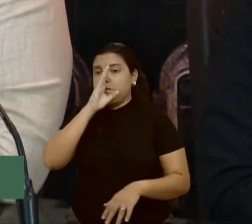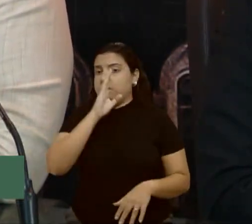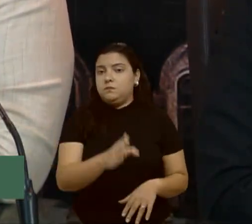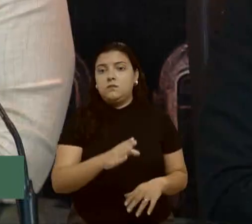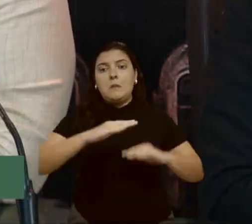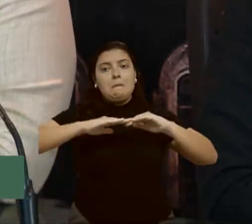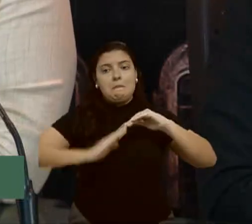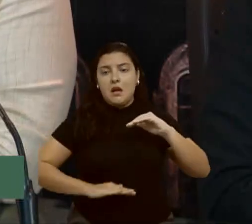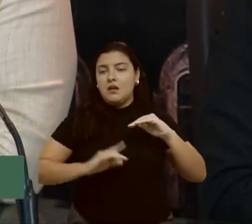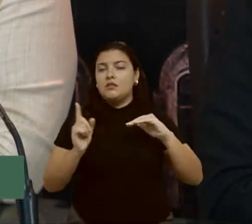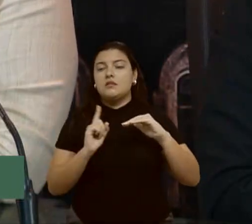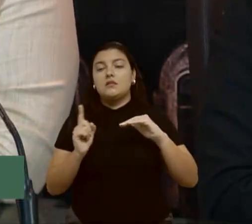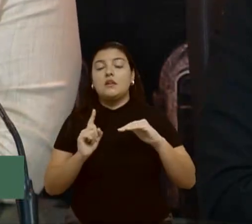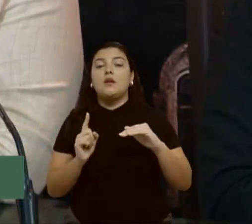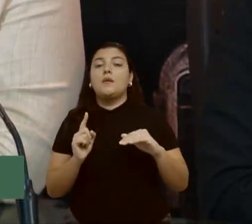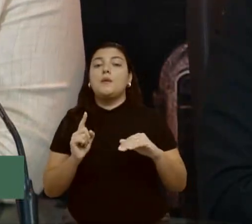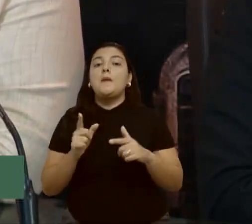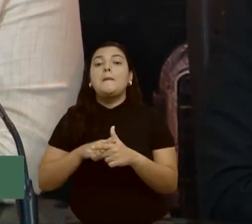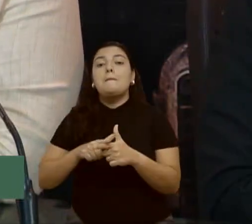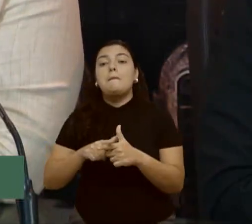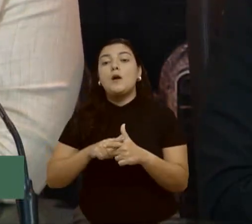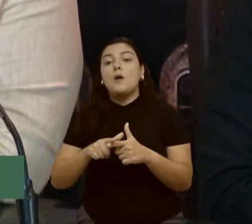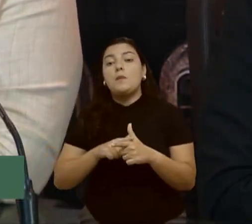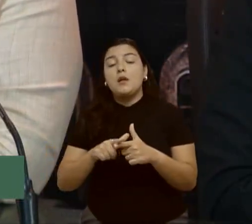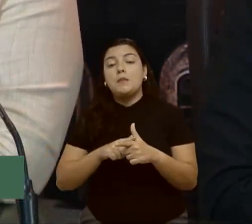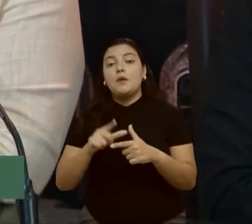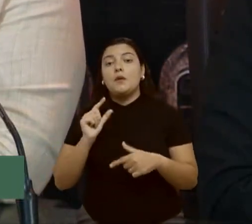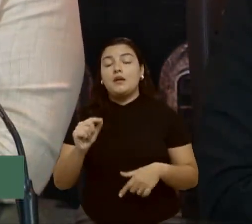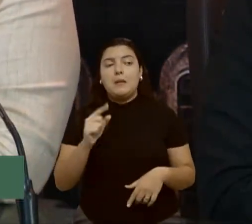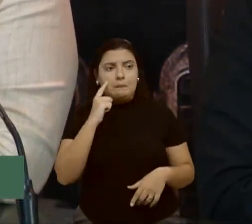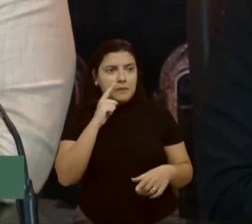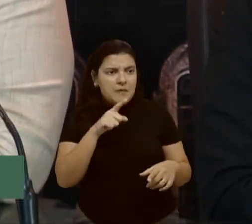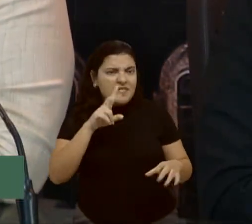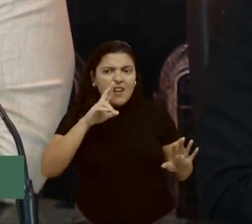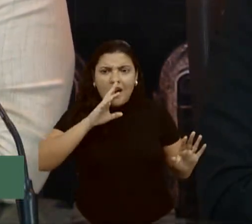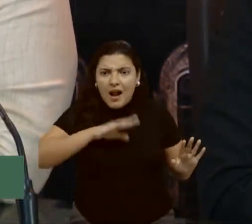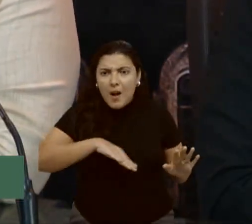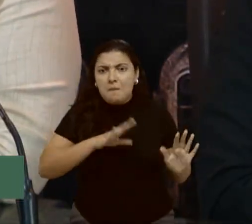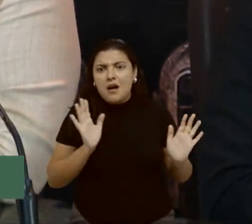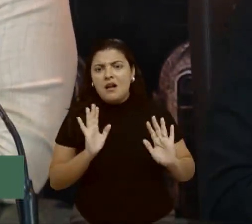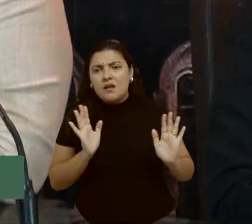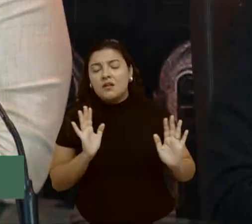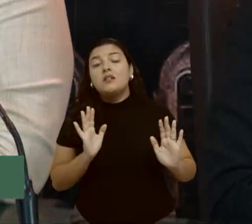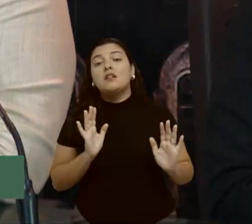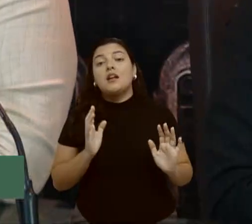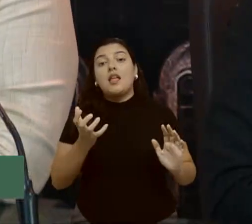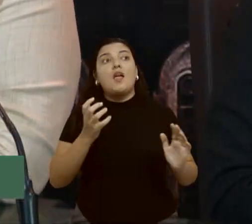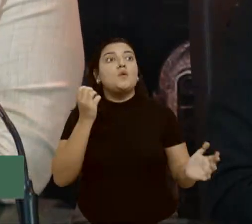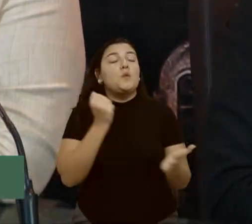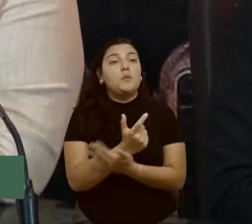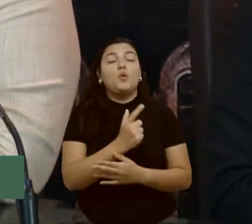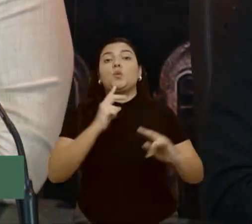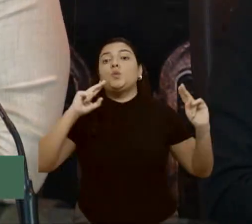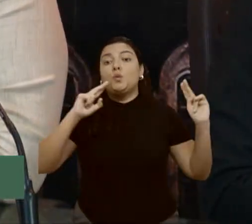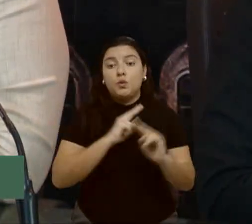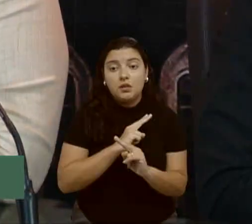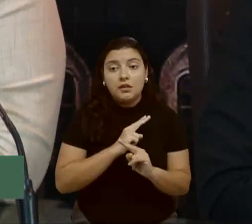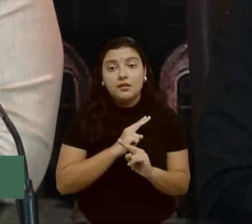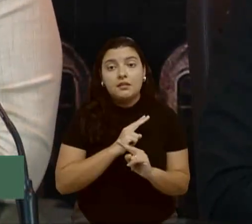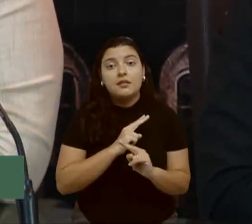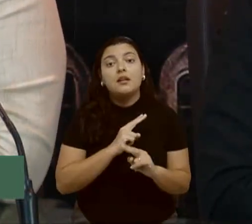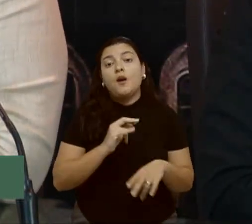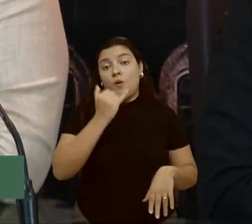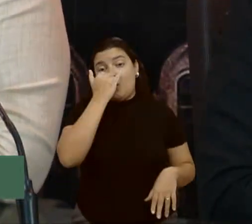muito abaixo. O que é que acontece? O problema do impulso é que você vê aquele preço, acha que vai acabar logo a promoção, aí quer logo comprar e aí acaba caindo